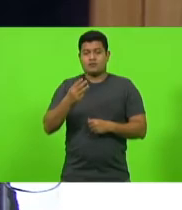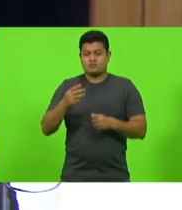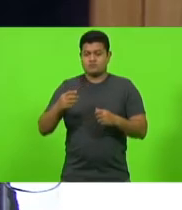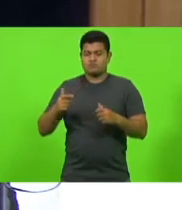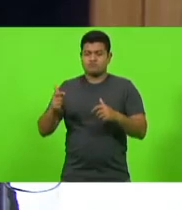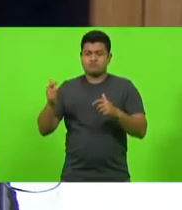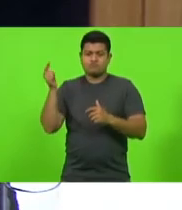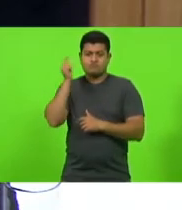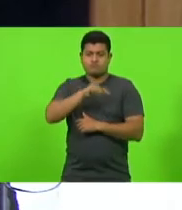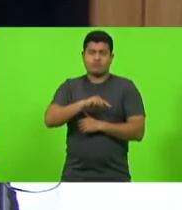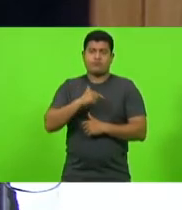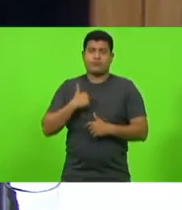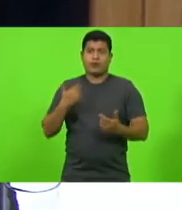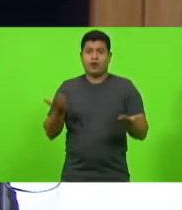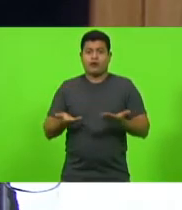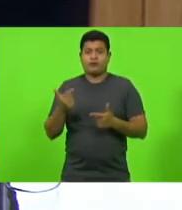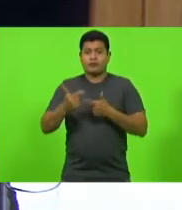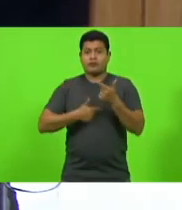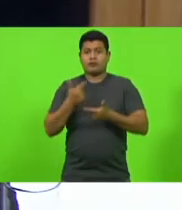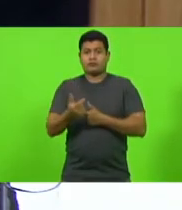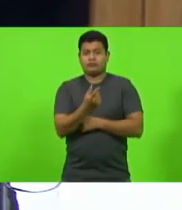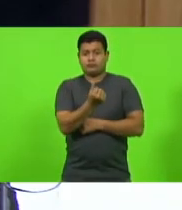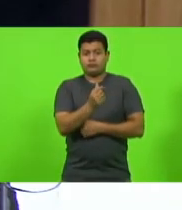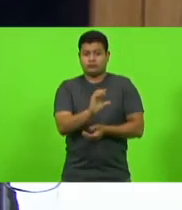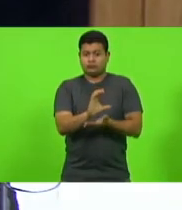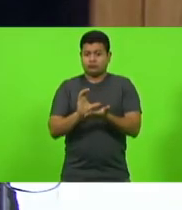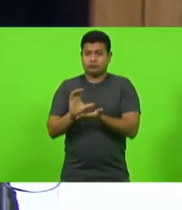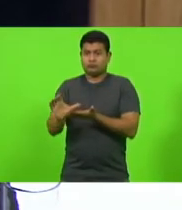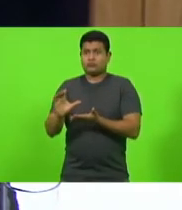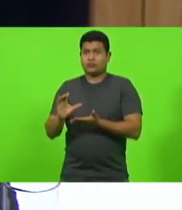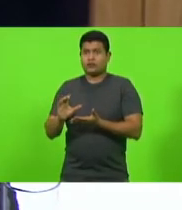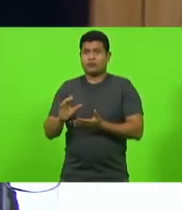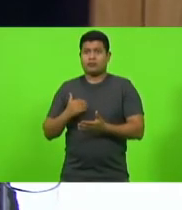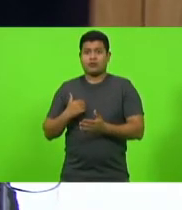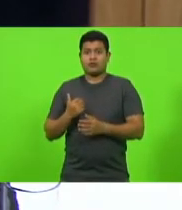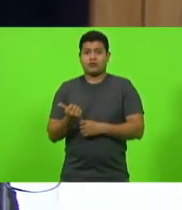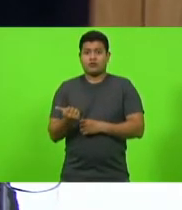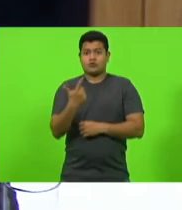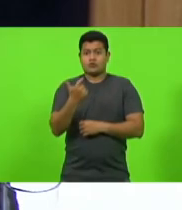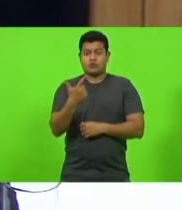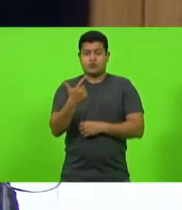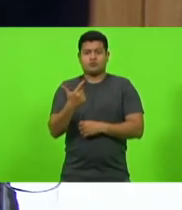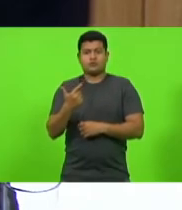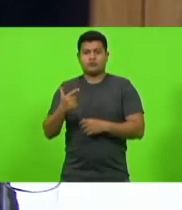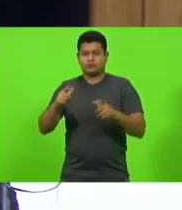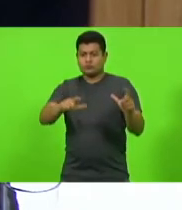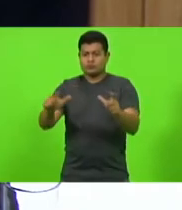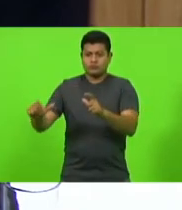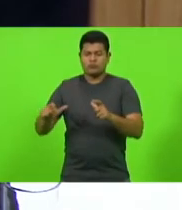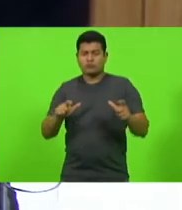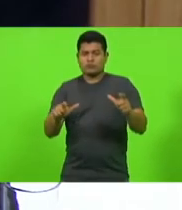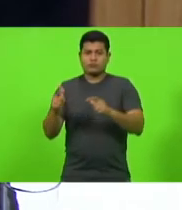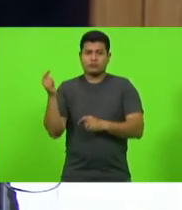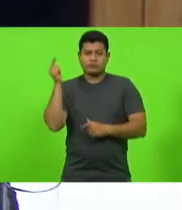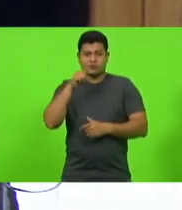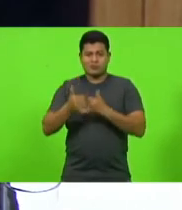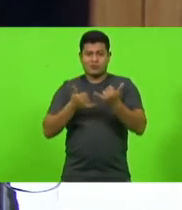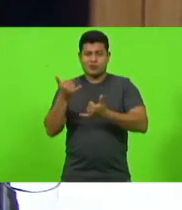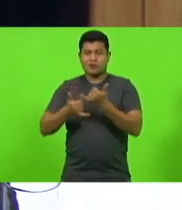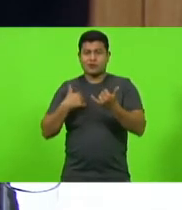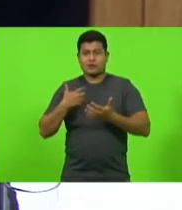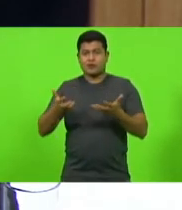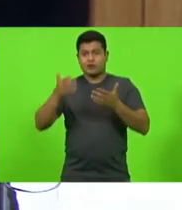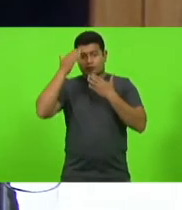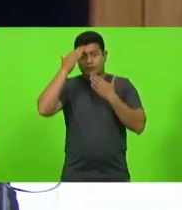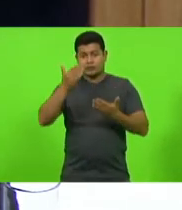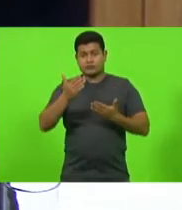estou trabalhando, e o dinheiro já está na conta, mais 12 parques infantis. Quero aqui agradecer ao prefeito Antônio